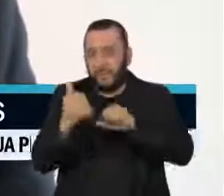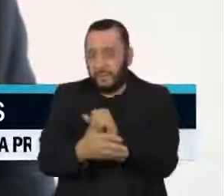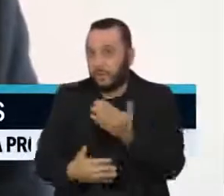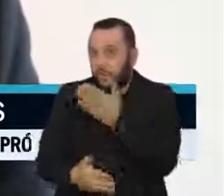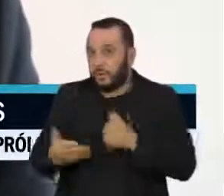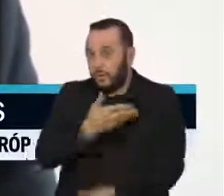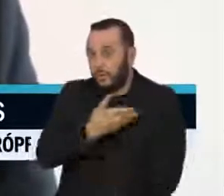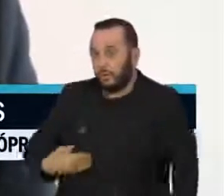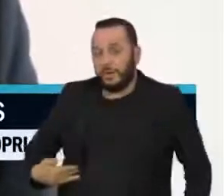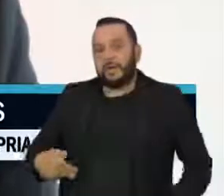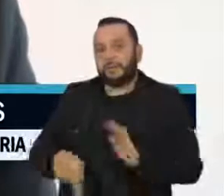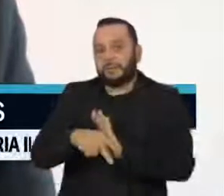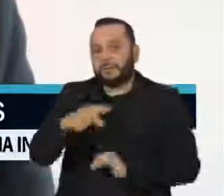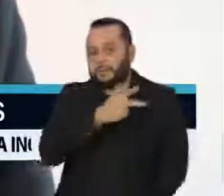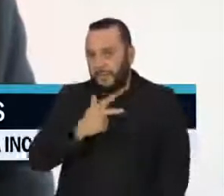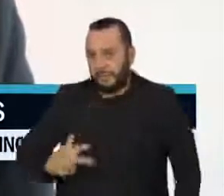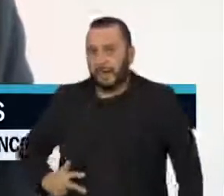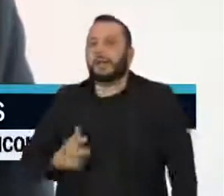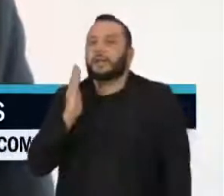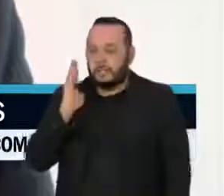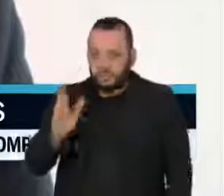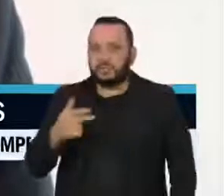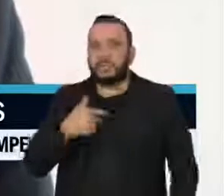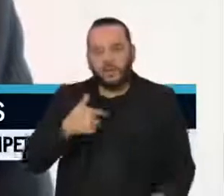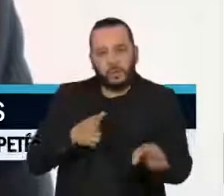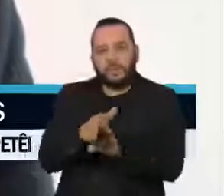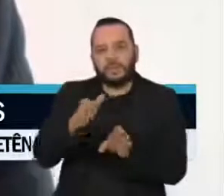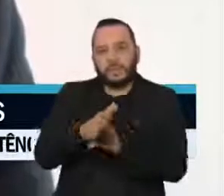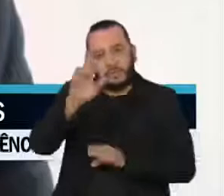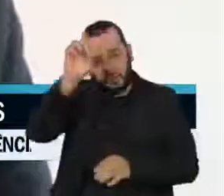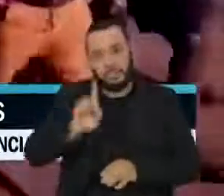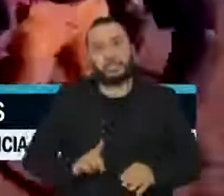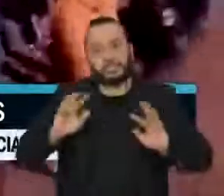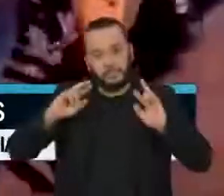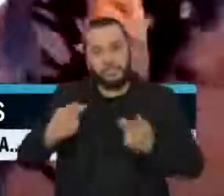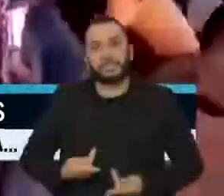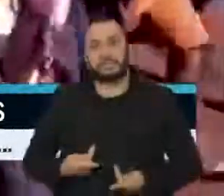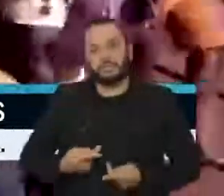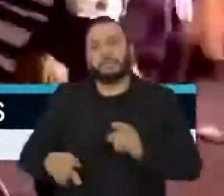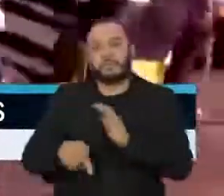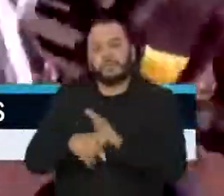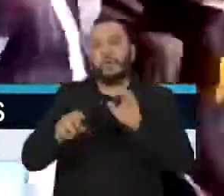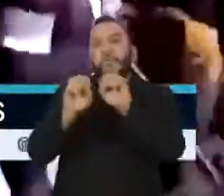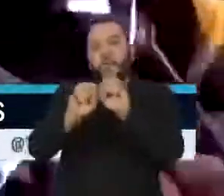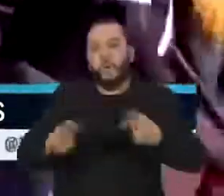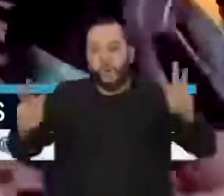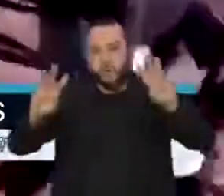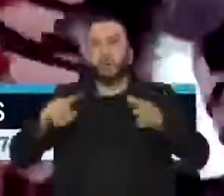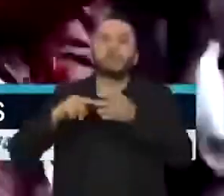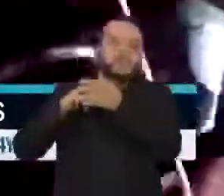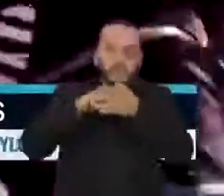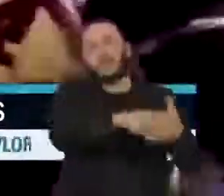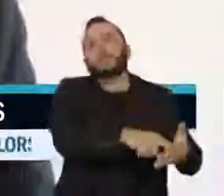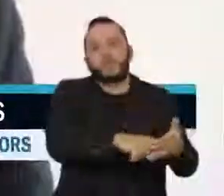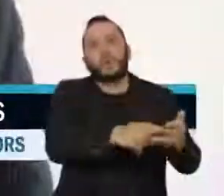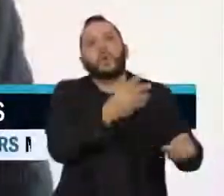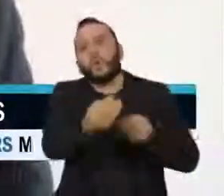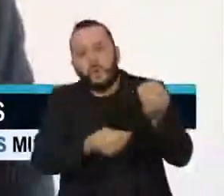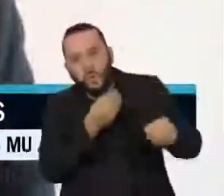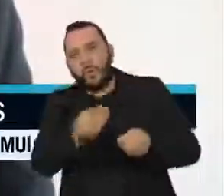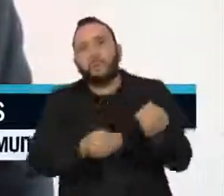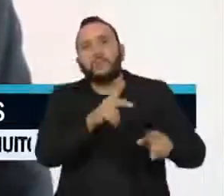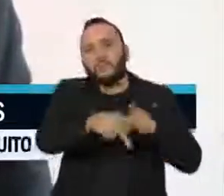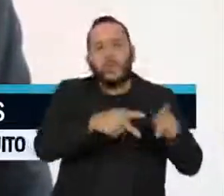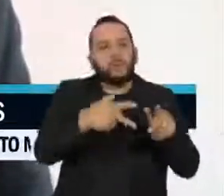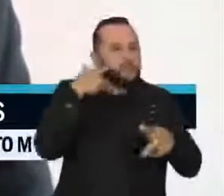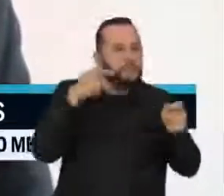o governo da Dinamarca tomou a palavra no Conselho de Direitos Humanos da ONU e denunciou a situação dos povos indígenas no Brasil. In the face